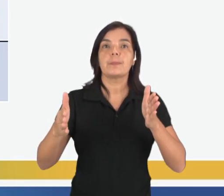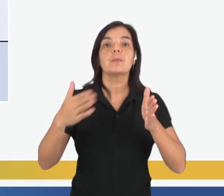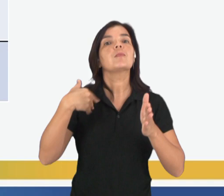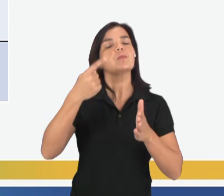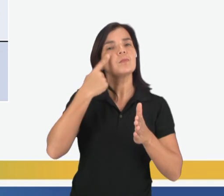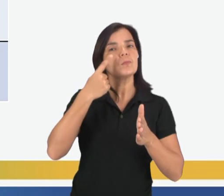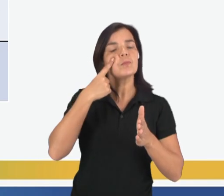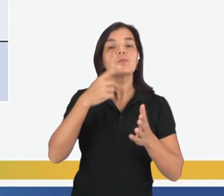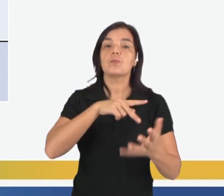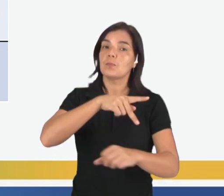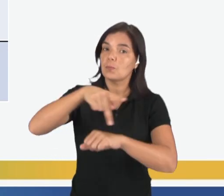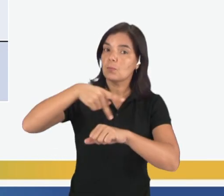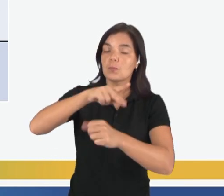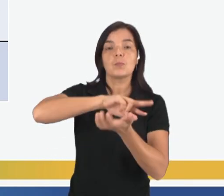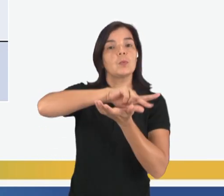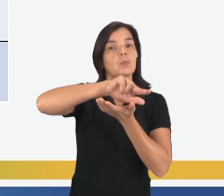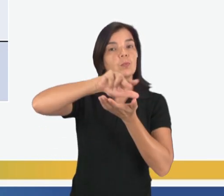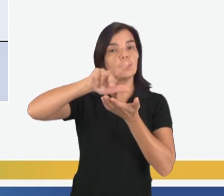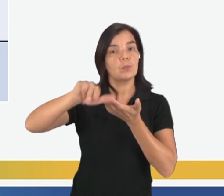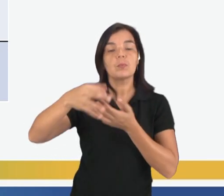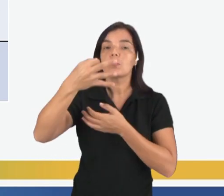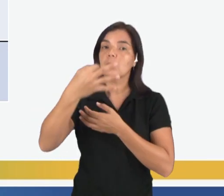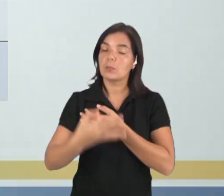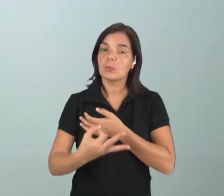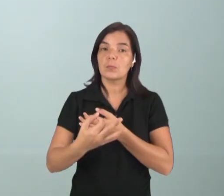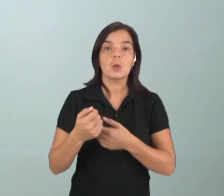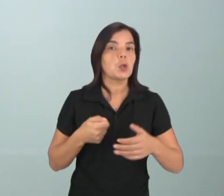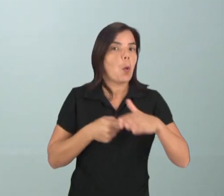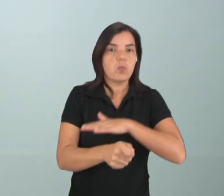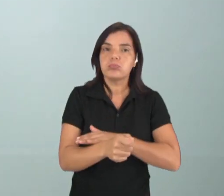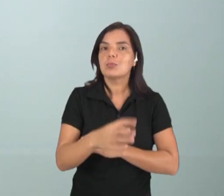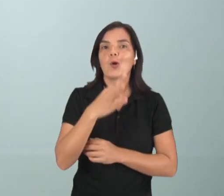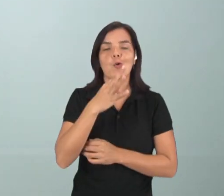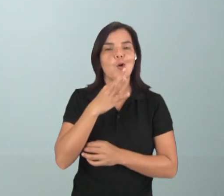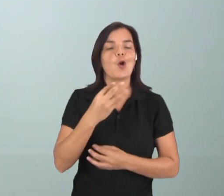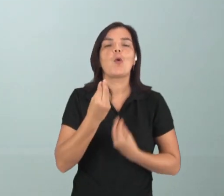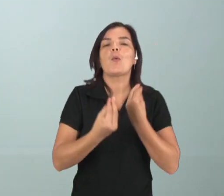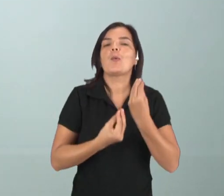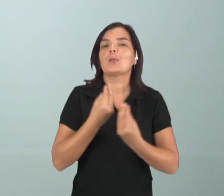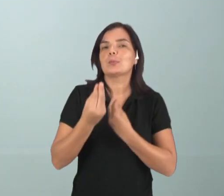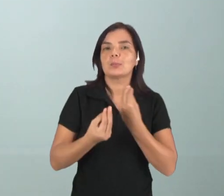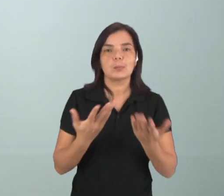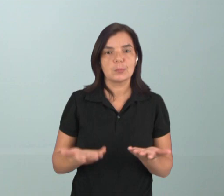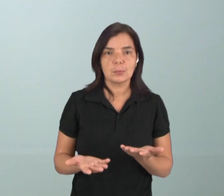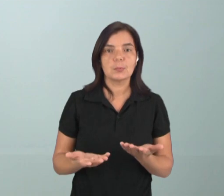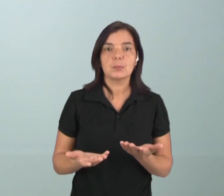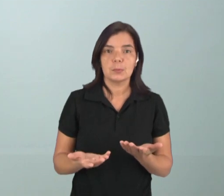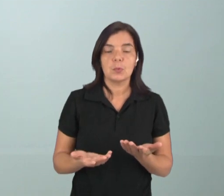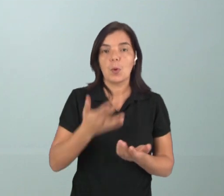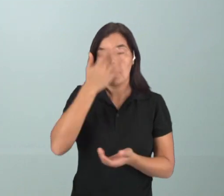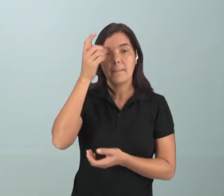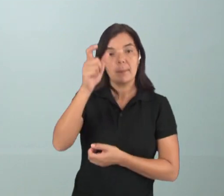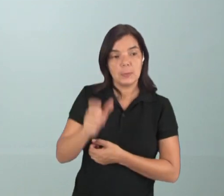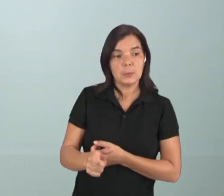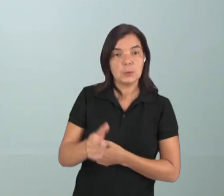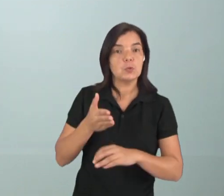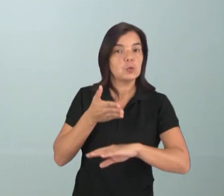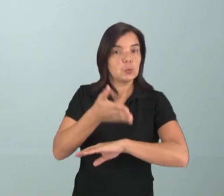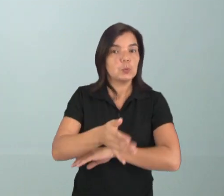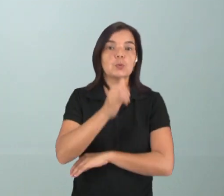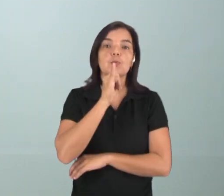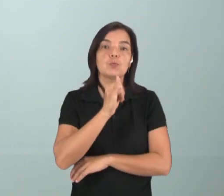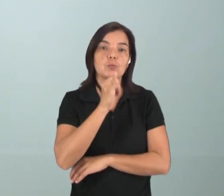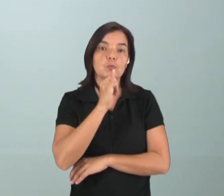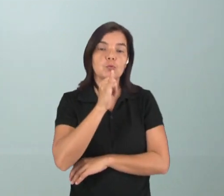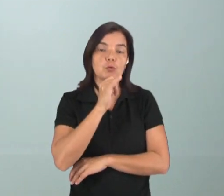gente vive num país de diversidade, certo? Que não é obrigado você conhecer como é que é a pessoa que vai entrar, por exemplo,